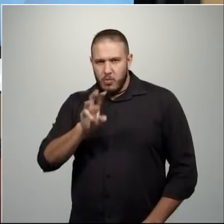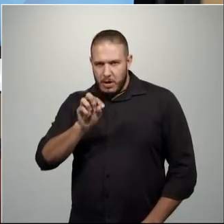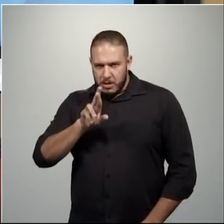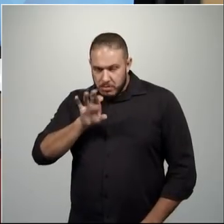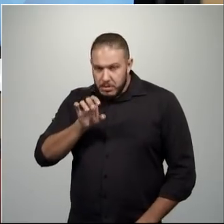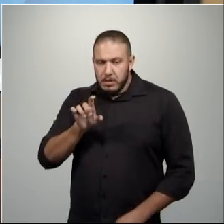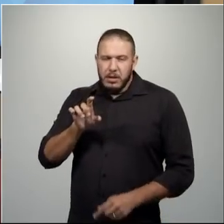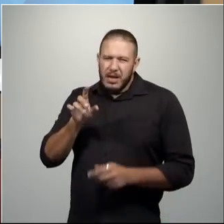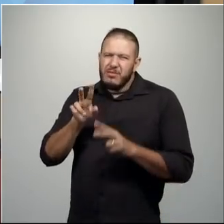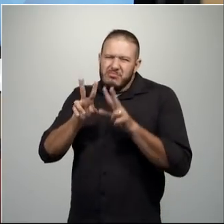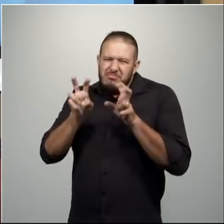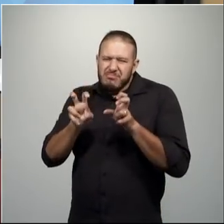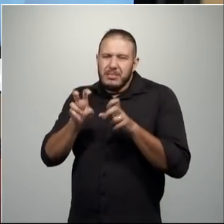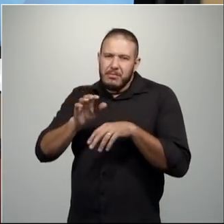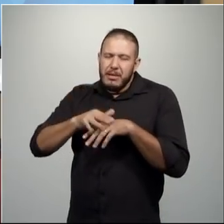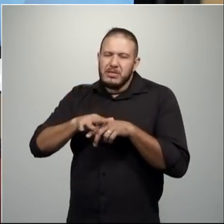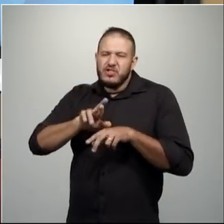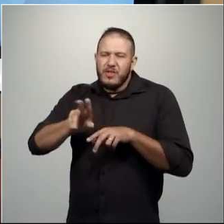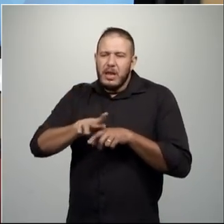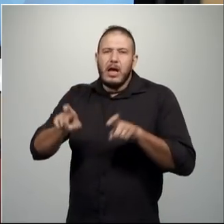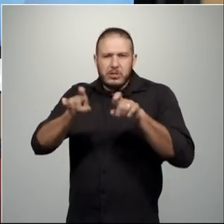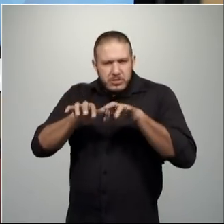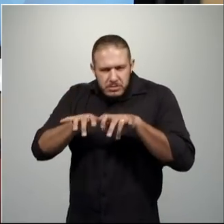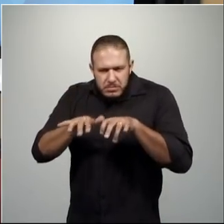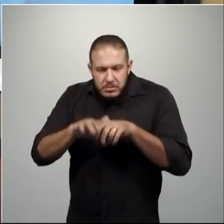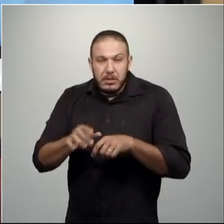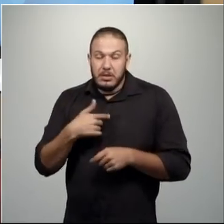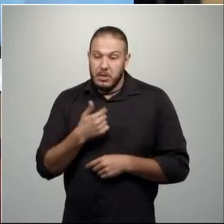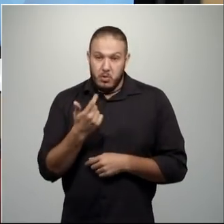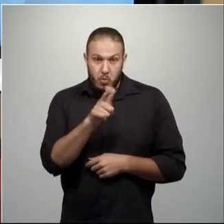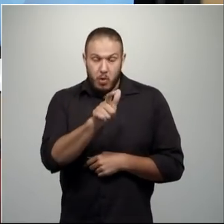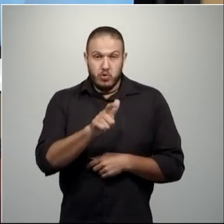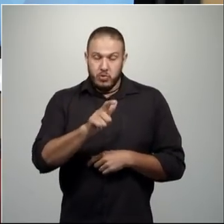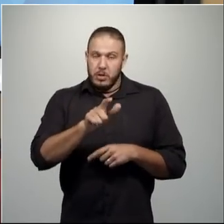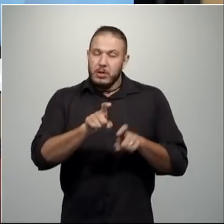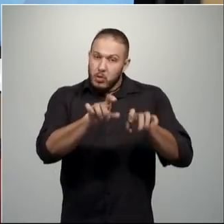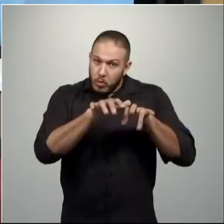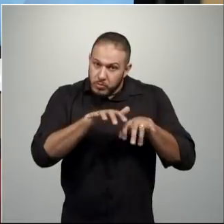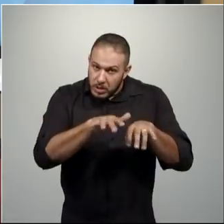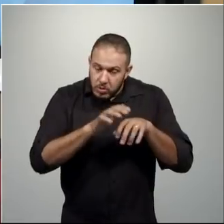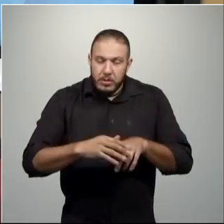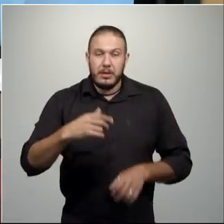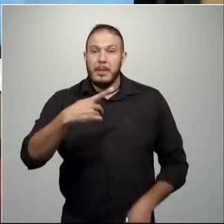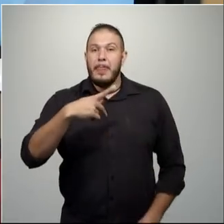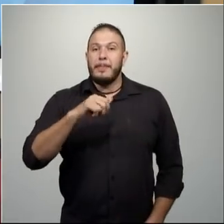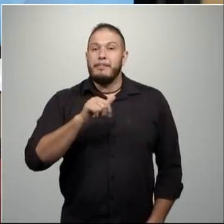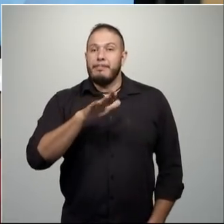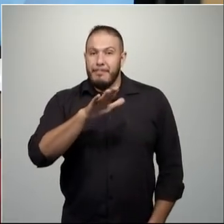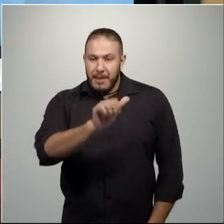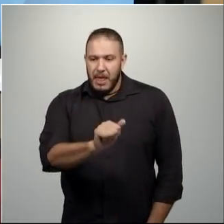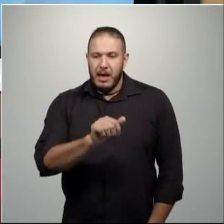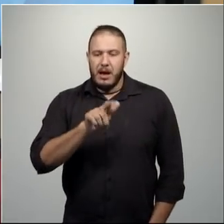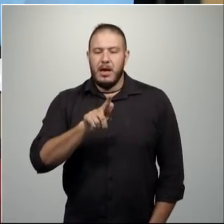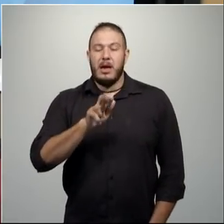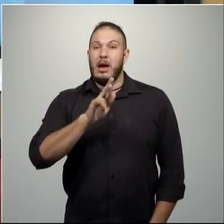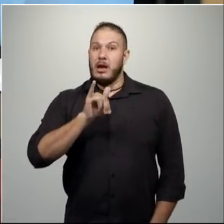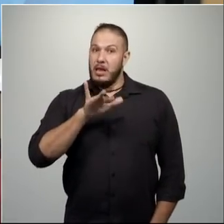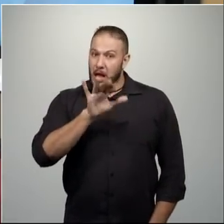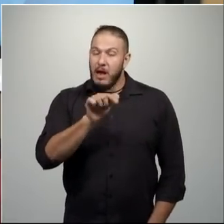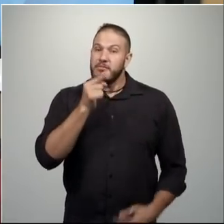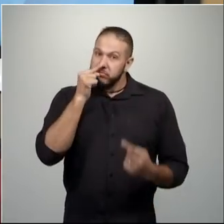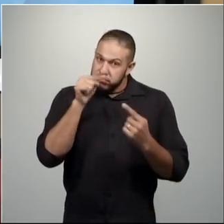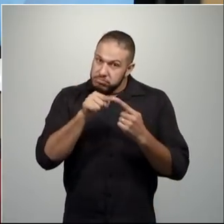que vai dentro de um computador pessoal têm computadores gray e placas gráficas que elas foram construídas para